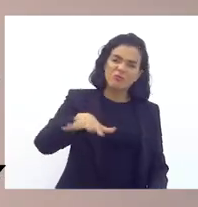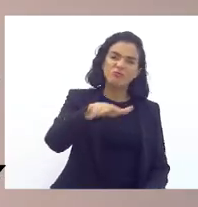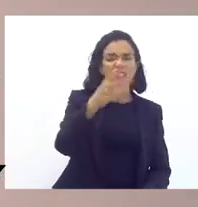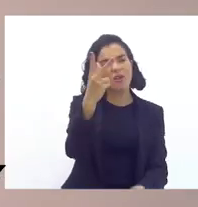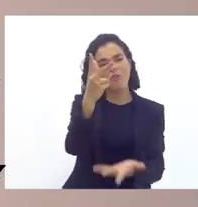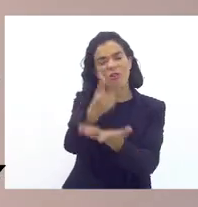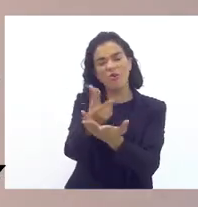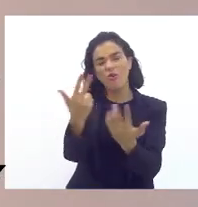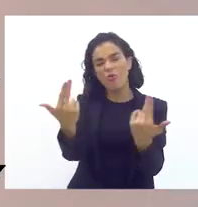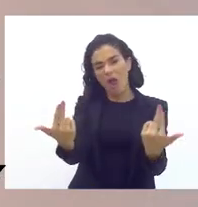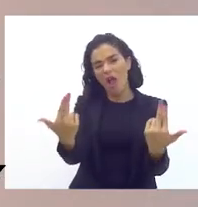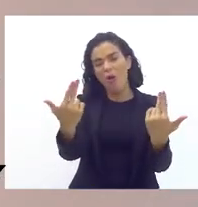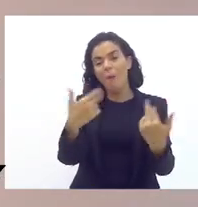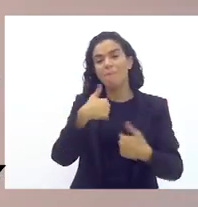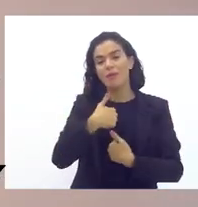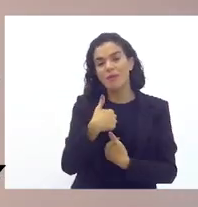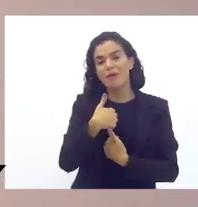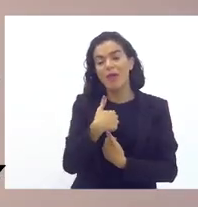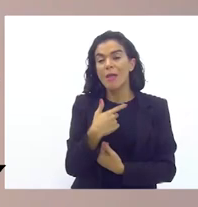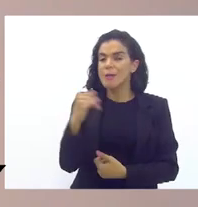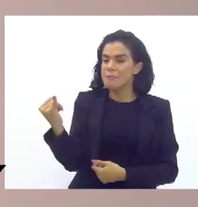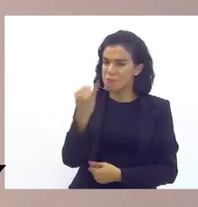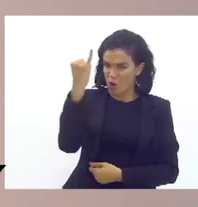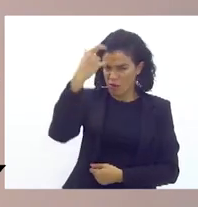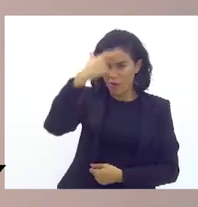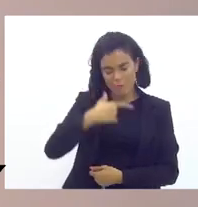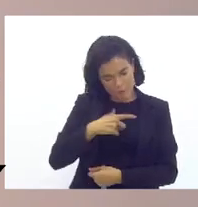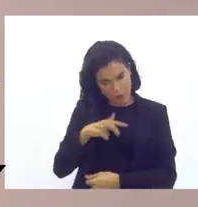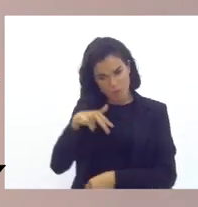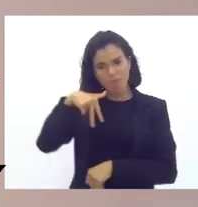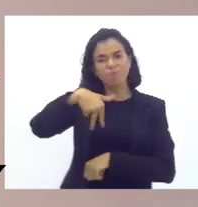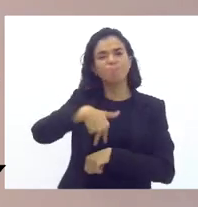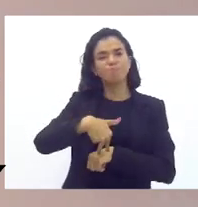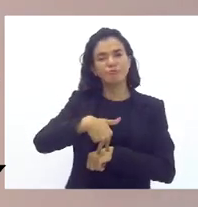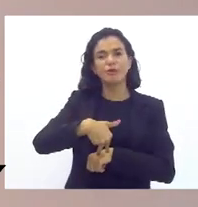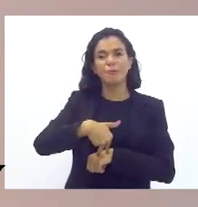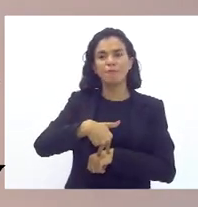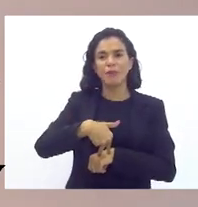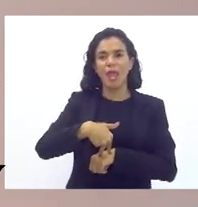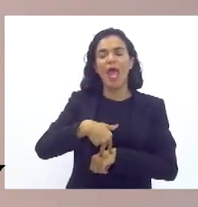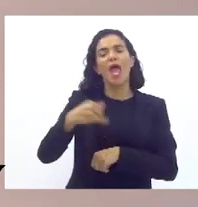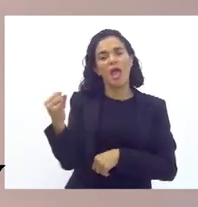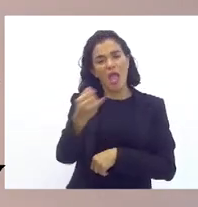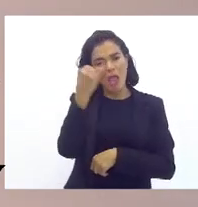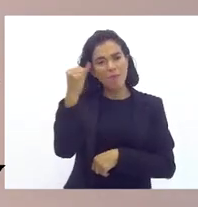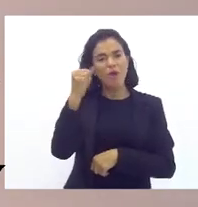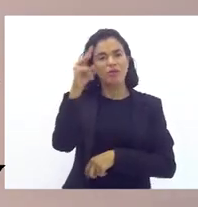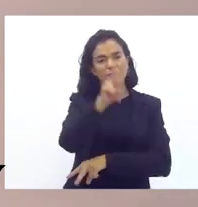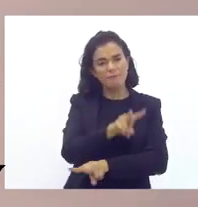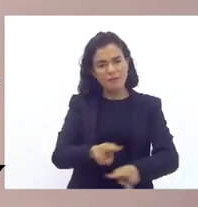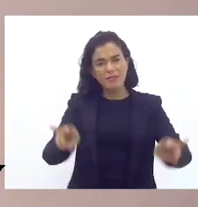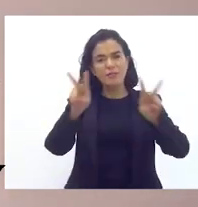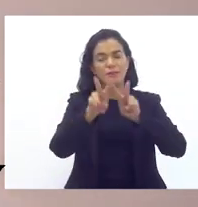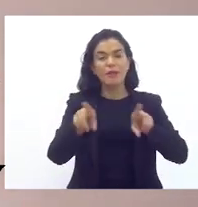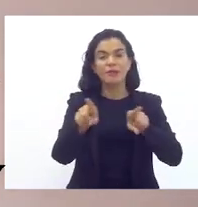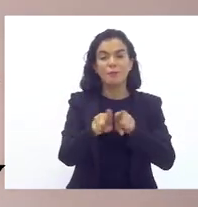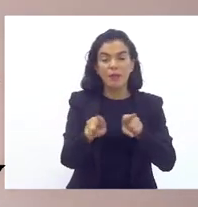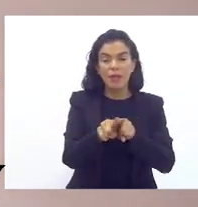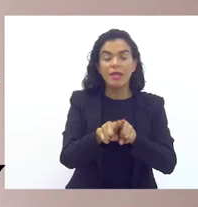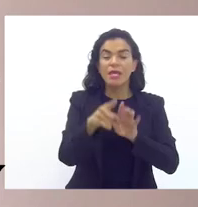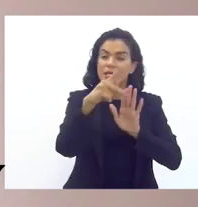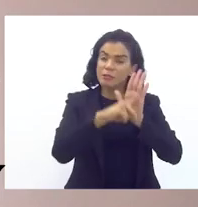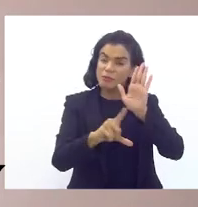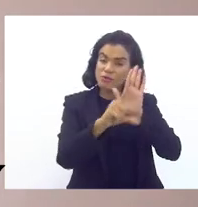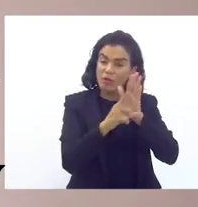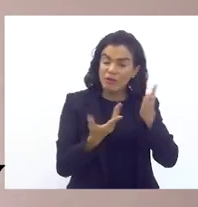foi como ele falou a importante ou tá aqui é importante esse nosso caso teve visibilidade e é importante esse projeto